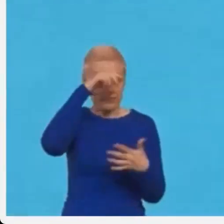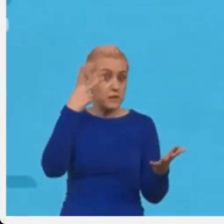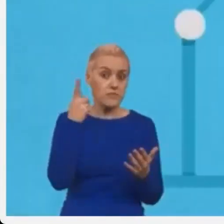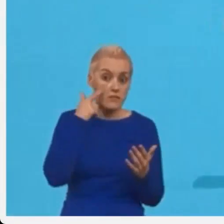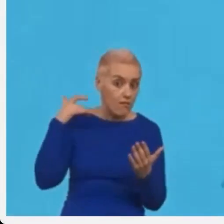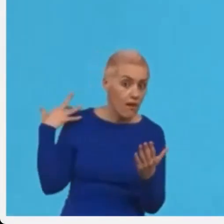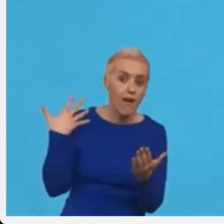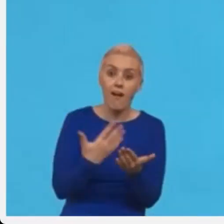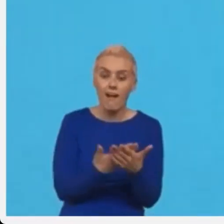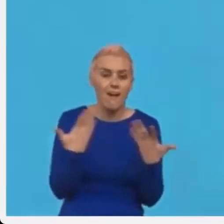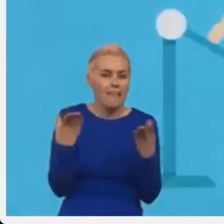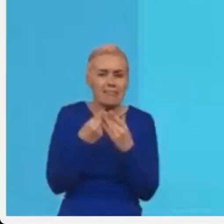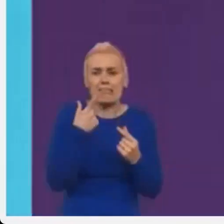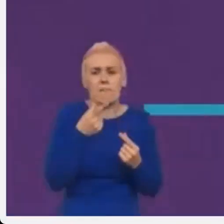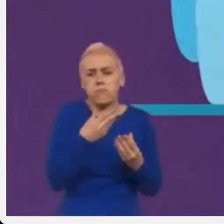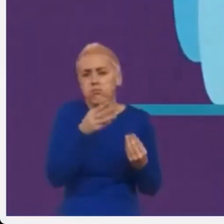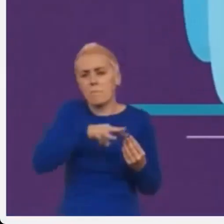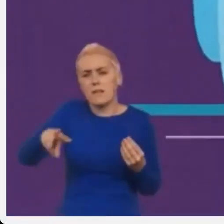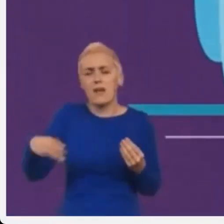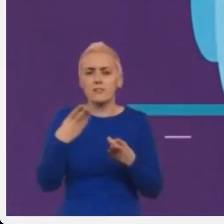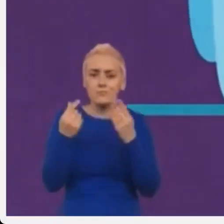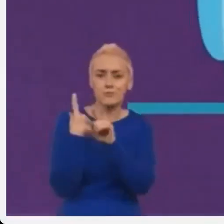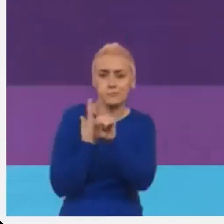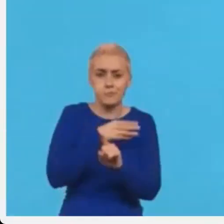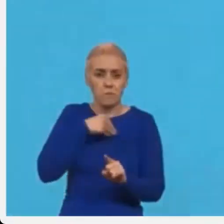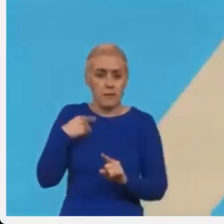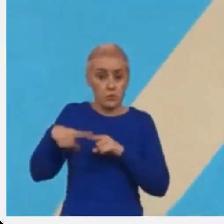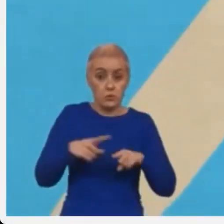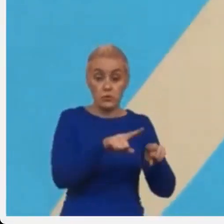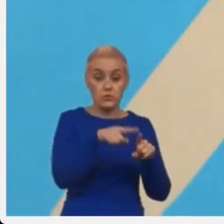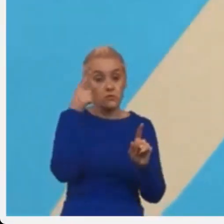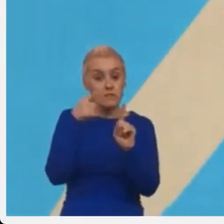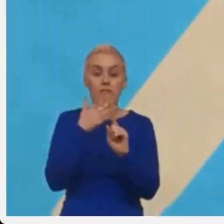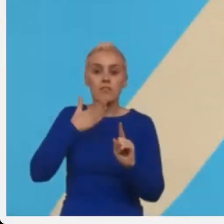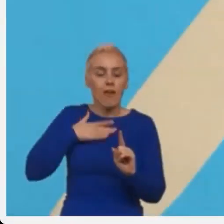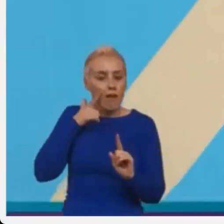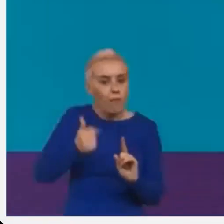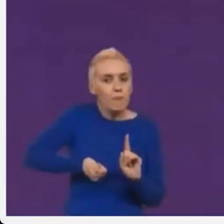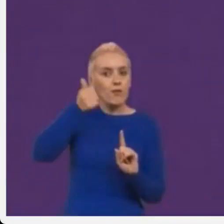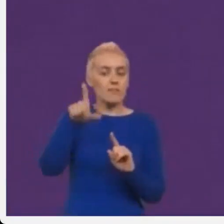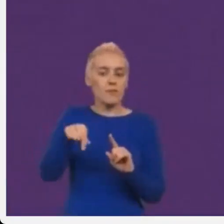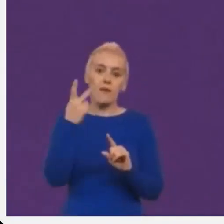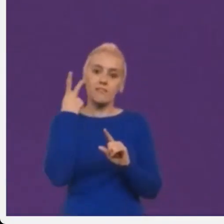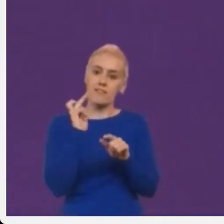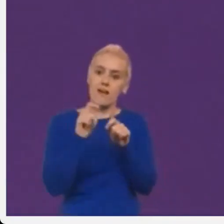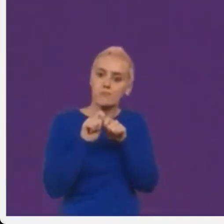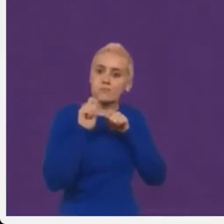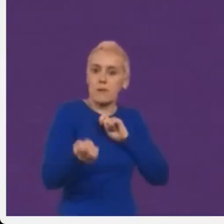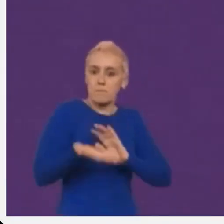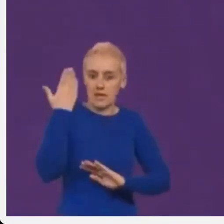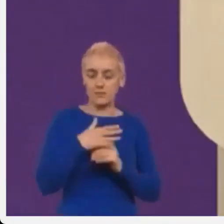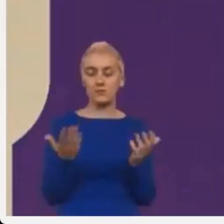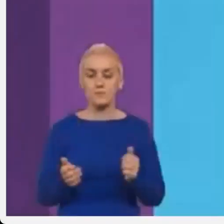longo da nossa vida utilizamos milhares de dispositivos médicos. Estes permitem melhorar e prolongar a vida das